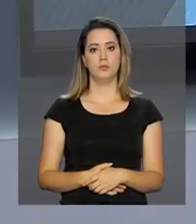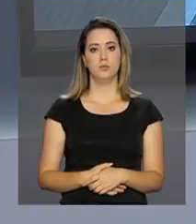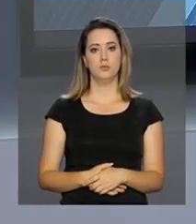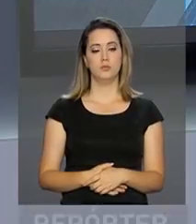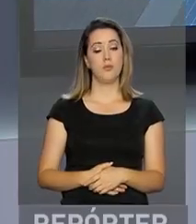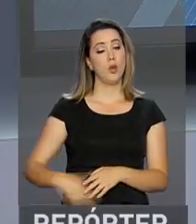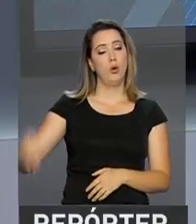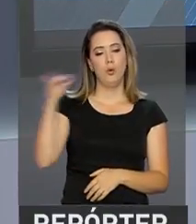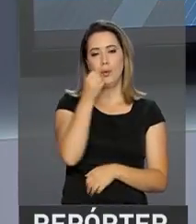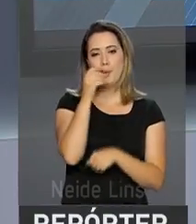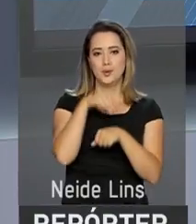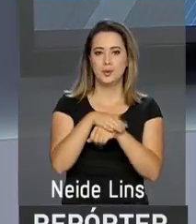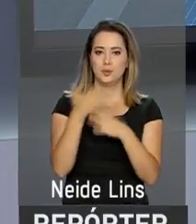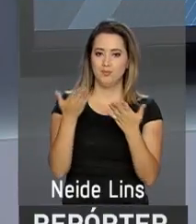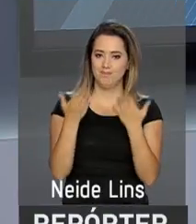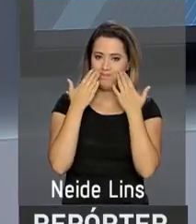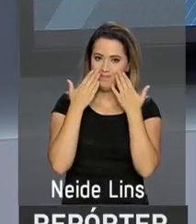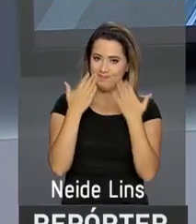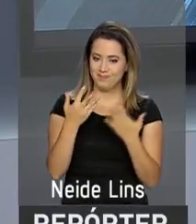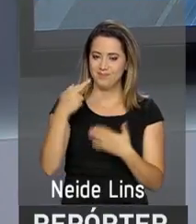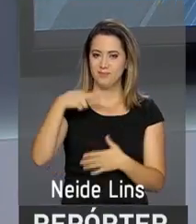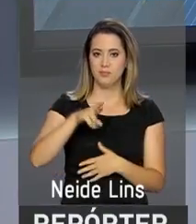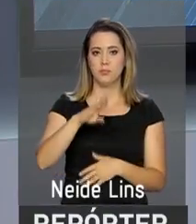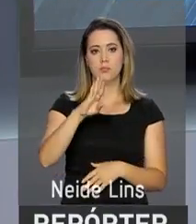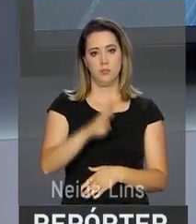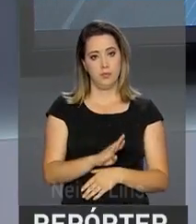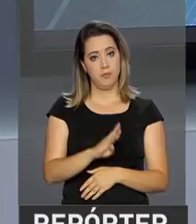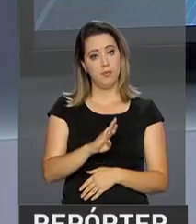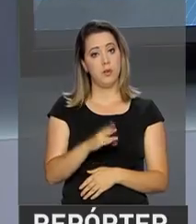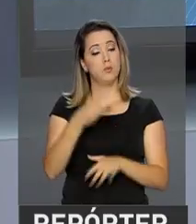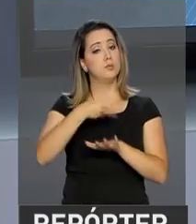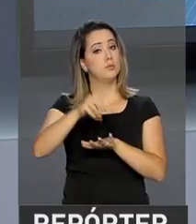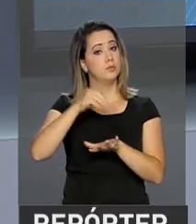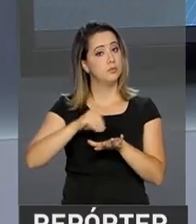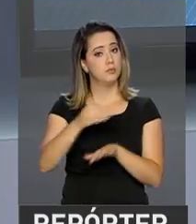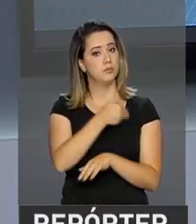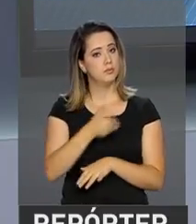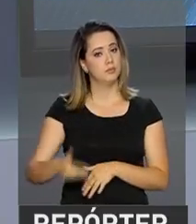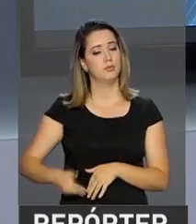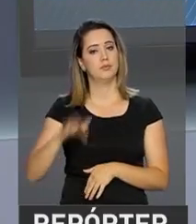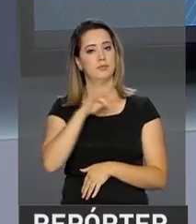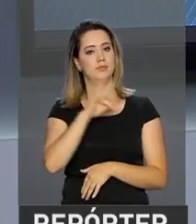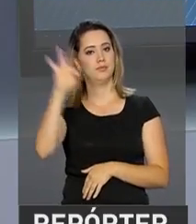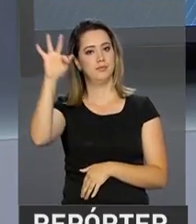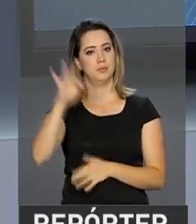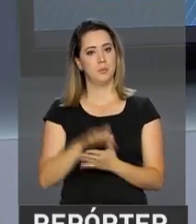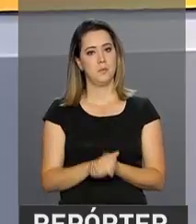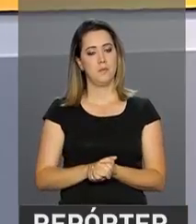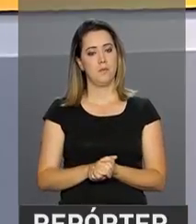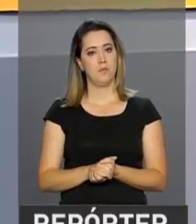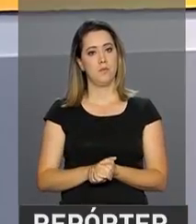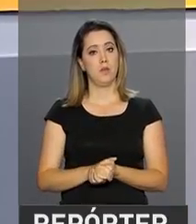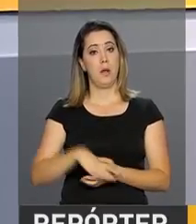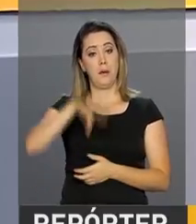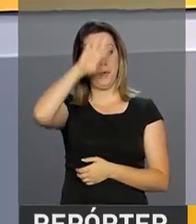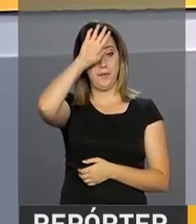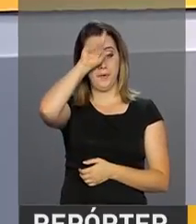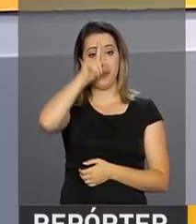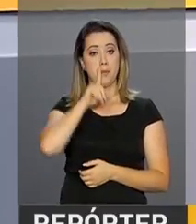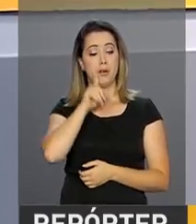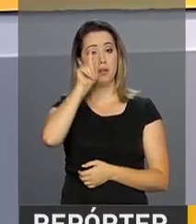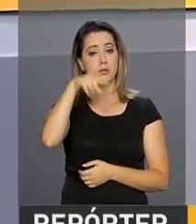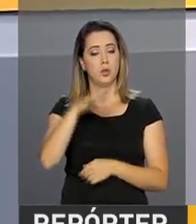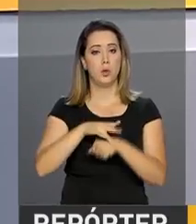olá boa noite no ar mais uma edição do repórter nbr com as notícias do governo federal a febre amarela